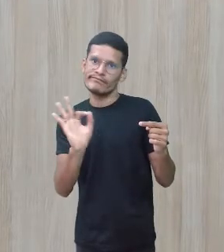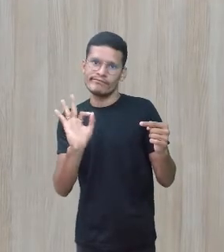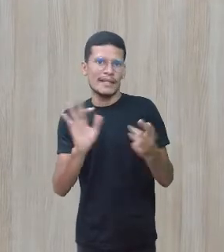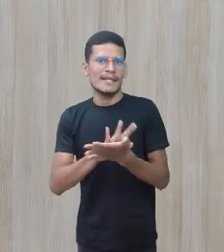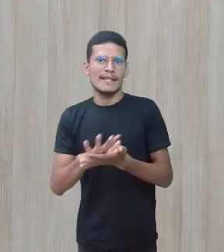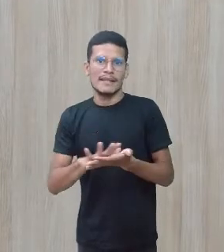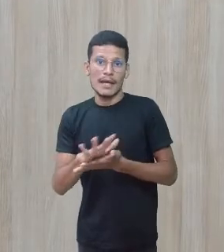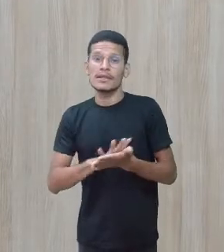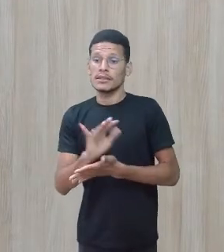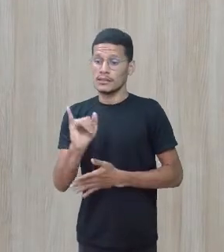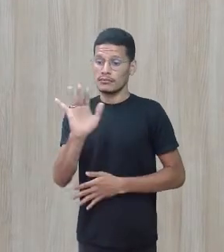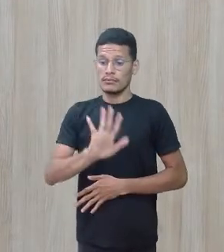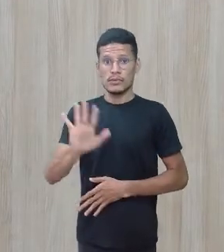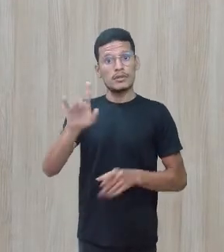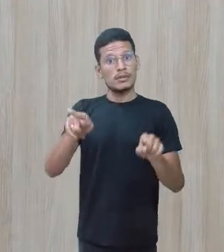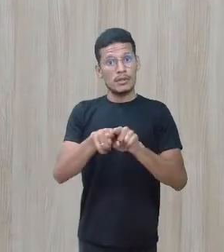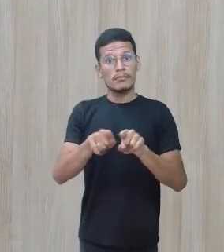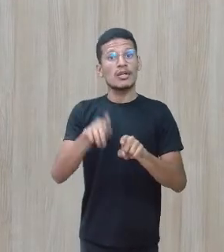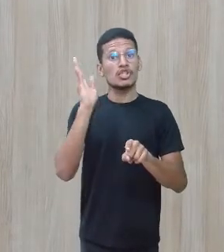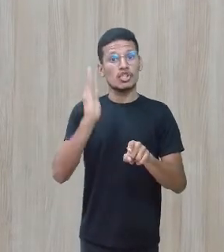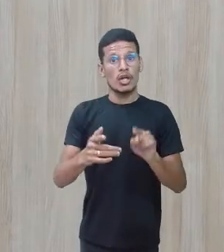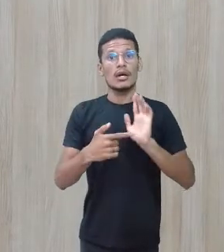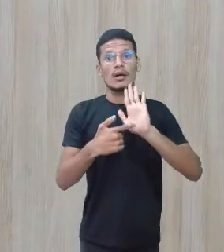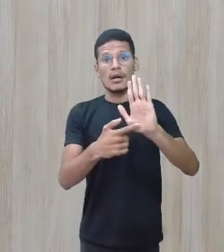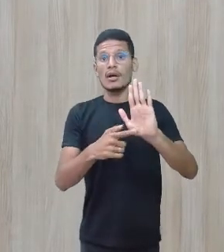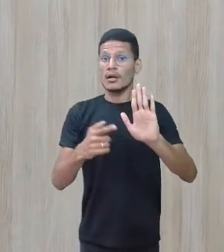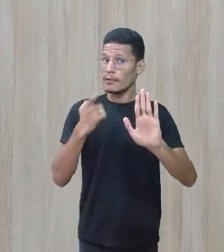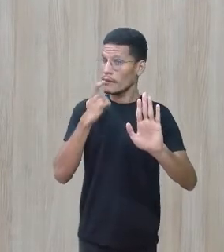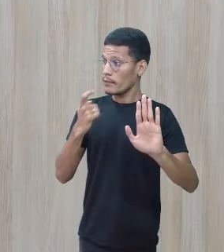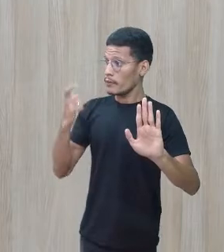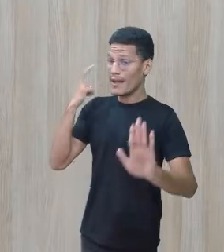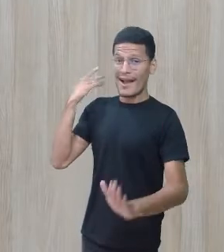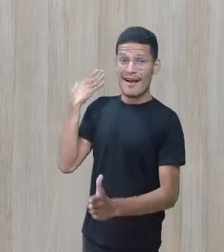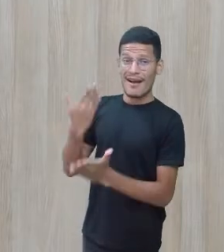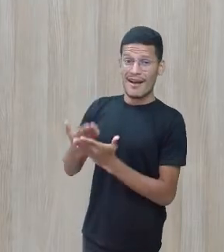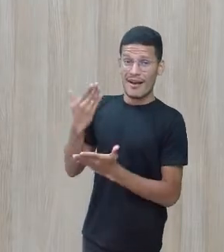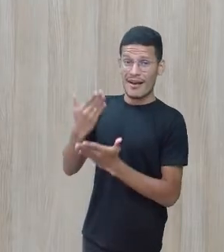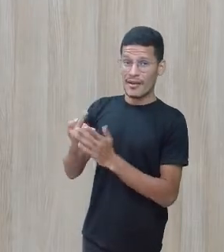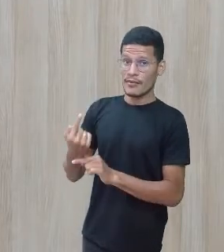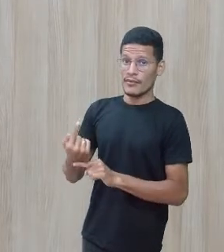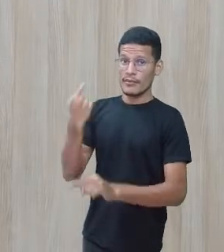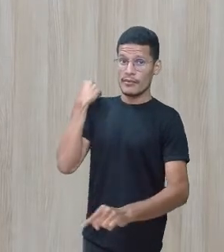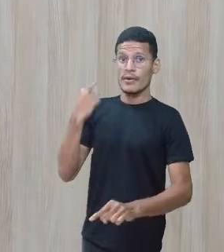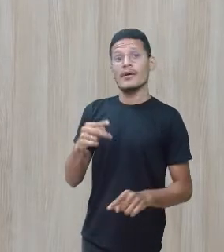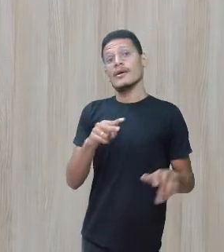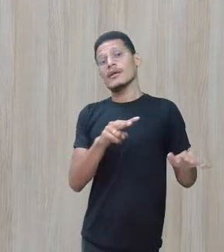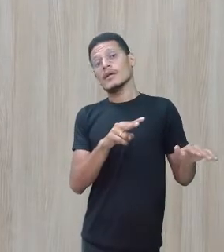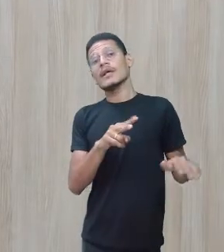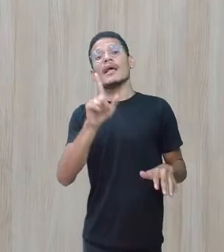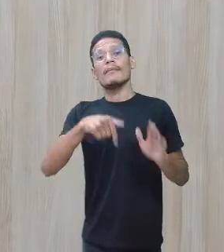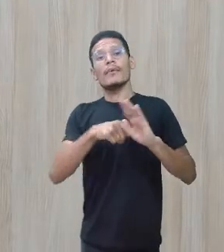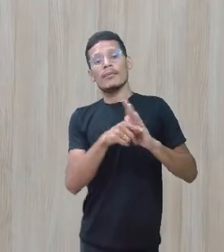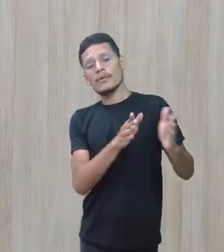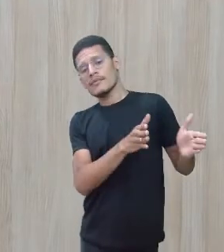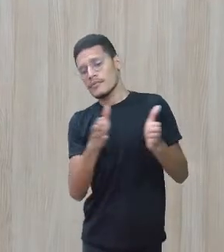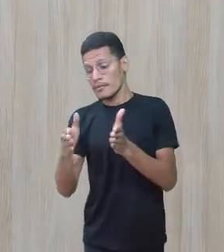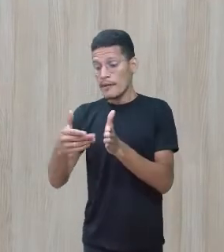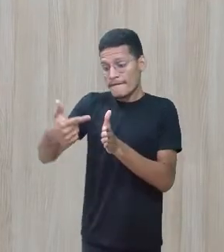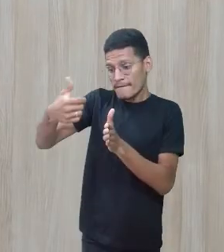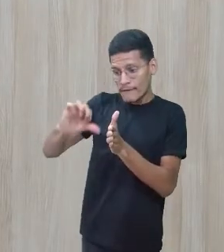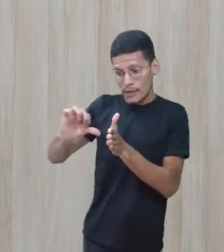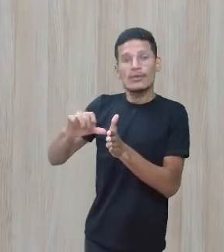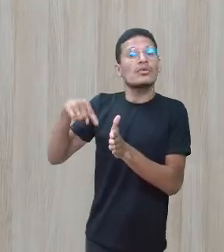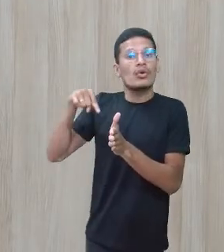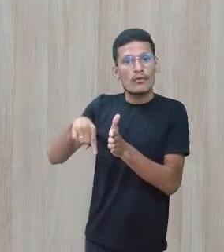Essa figura, inclusive, está na imagem que a gente utilizou lá na aula anterior da trilha 29. Então, se você tiver alguma dúvida e quiser rever